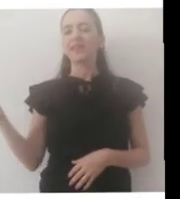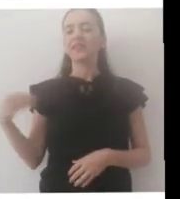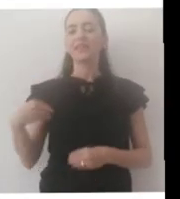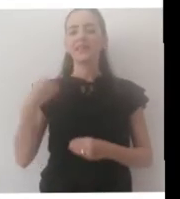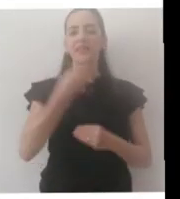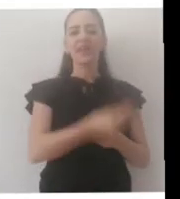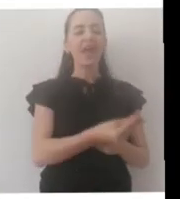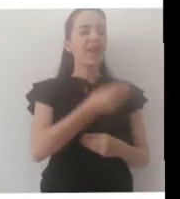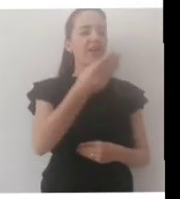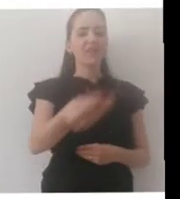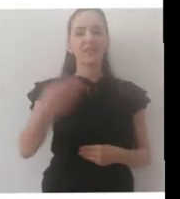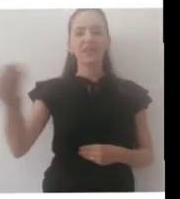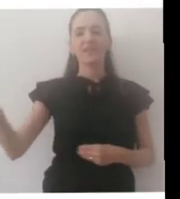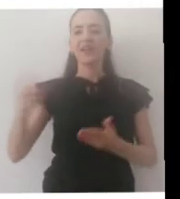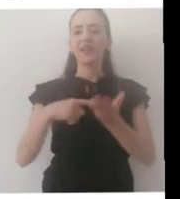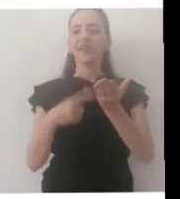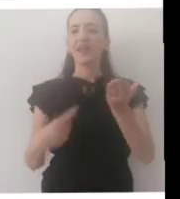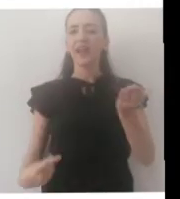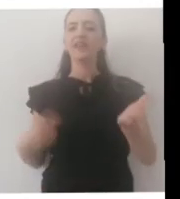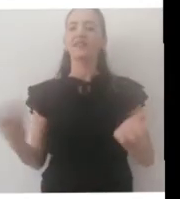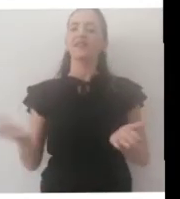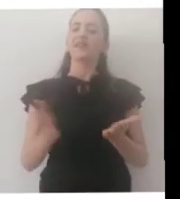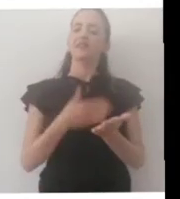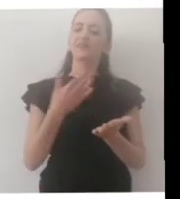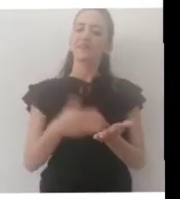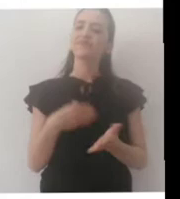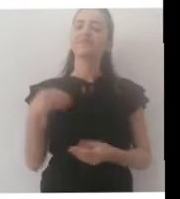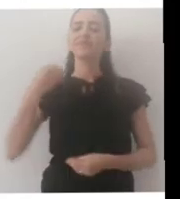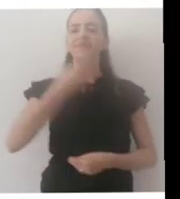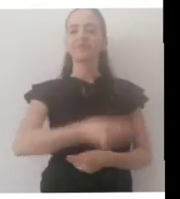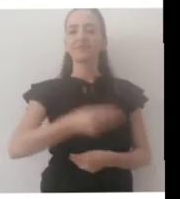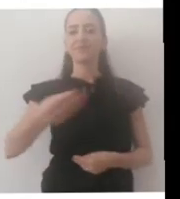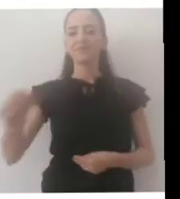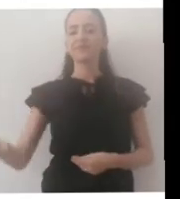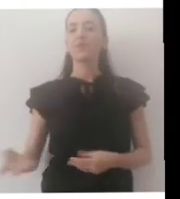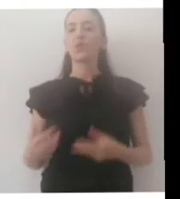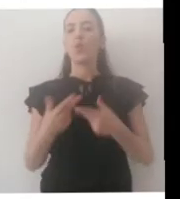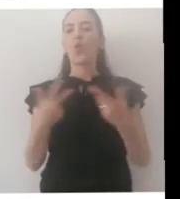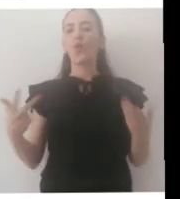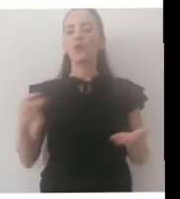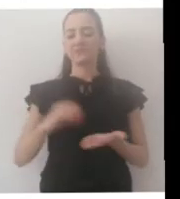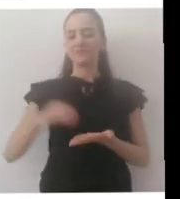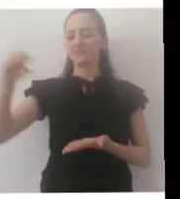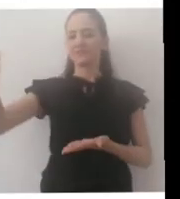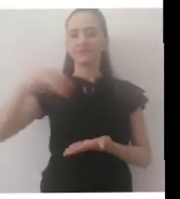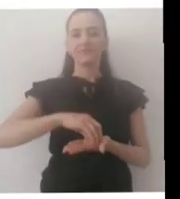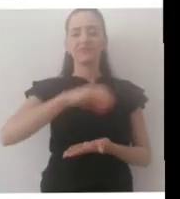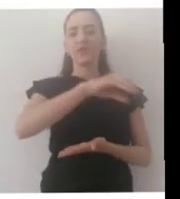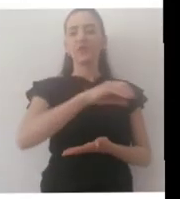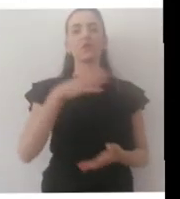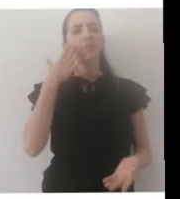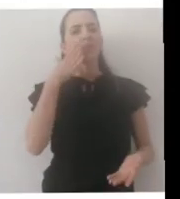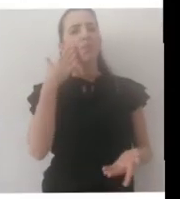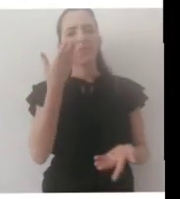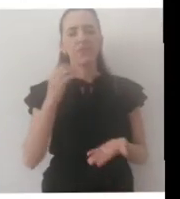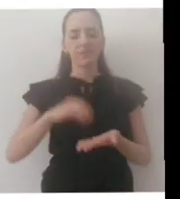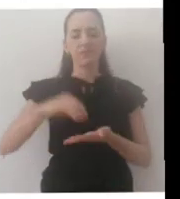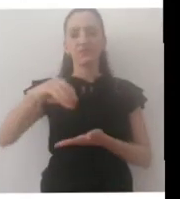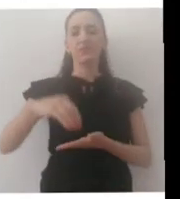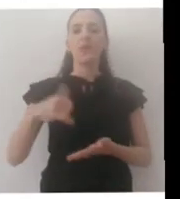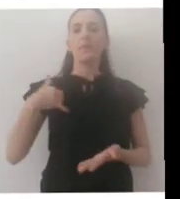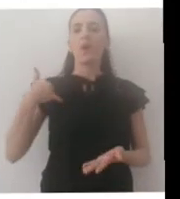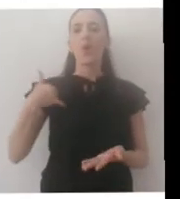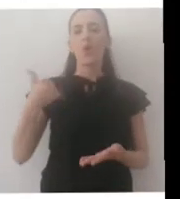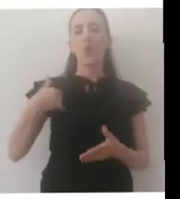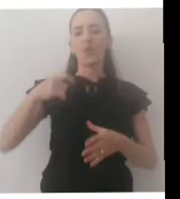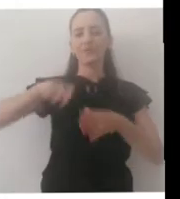ela para distribuir materiais, distribuir os cadernos, distribuir os livros, botar ela para dividir objetos, botar ela para dividir o